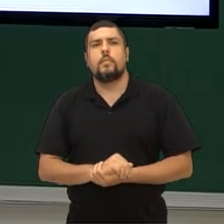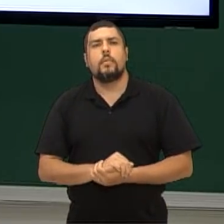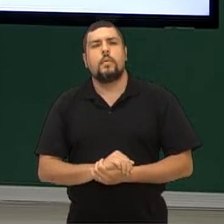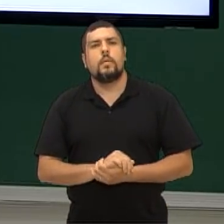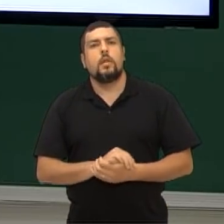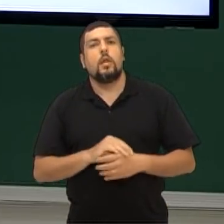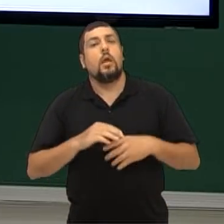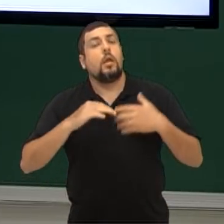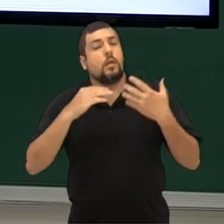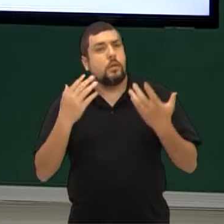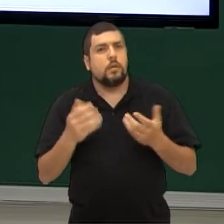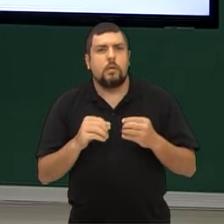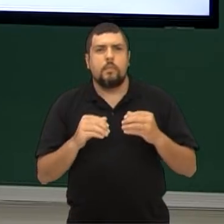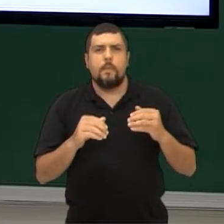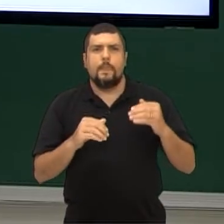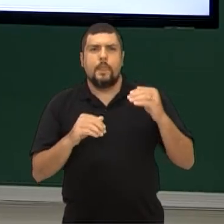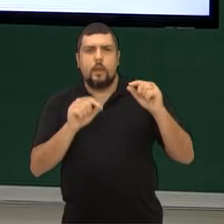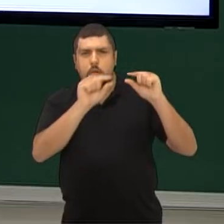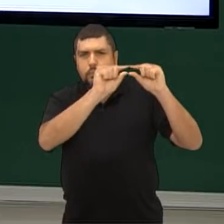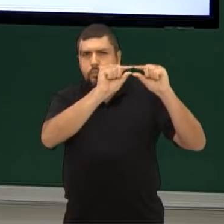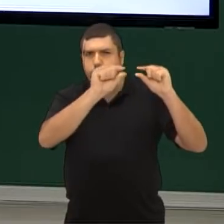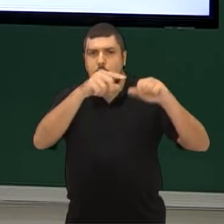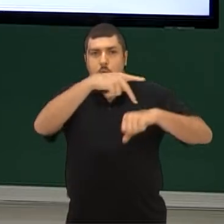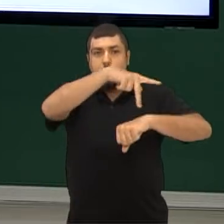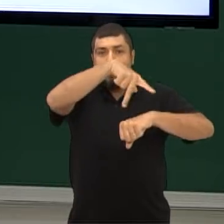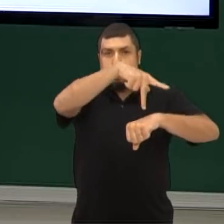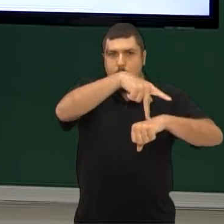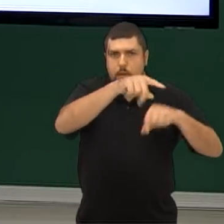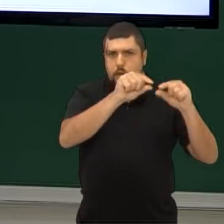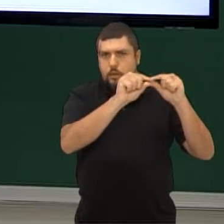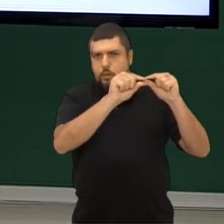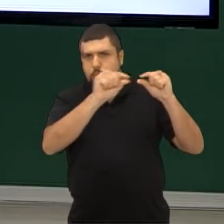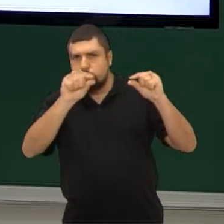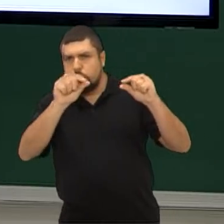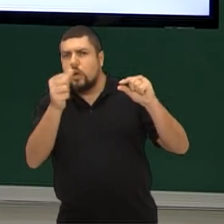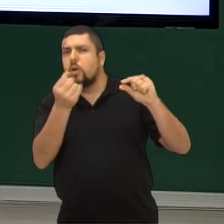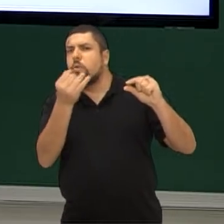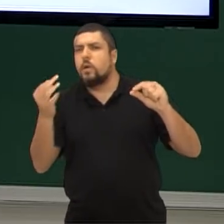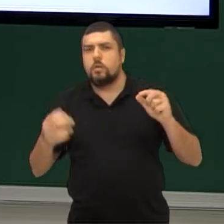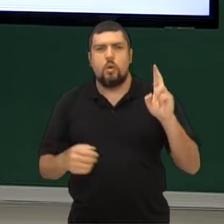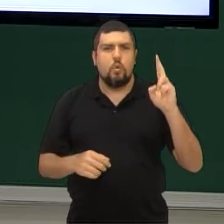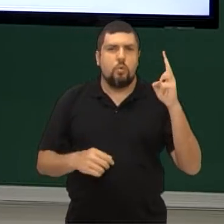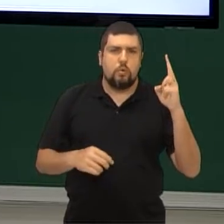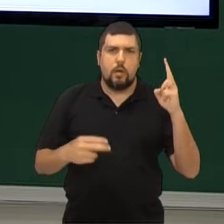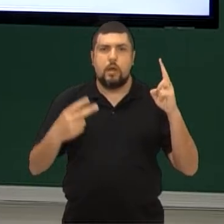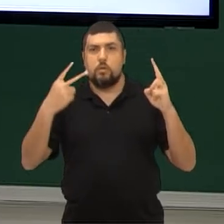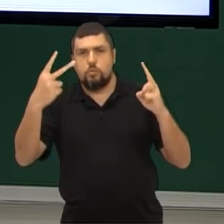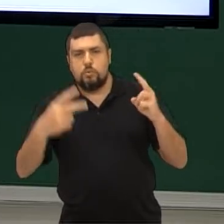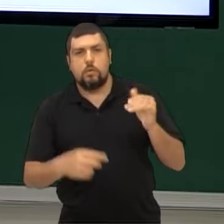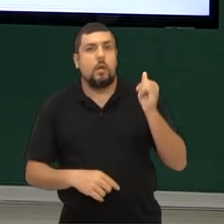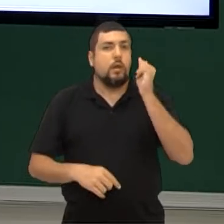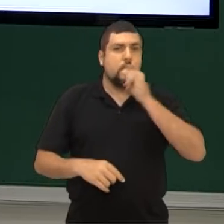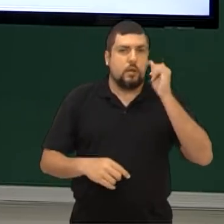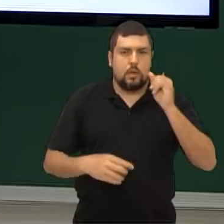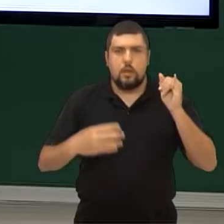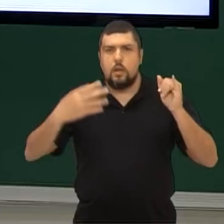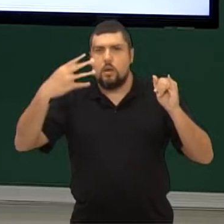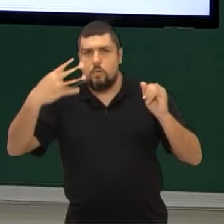estar alinhado horizontalmente o país e a quantidade. Uruguai ganhou 2, Itália ganhou